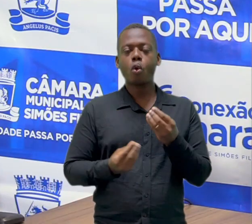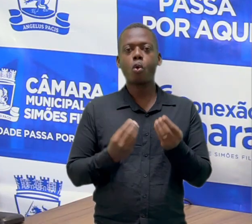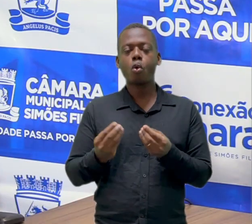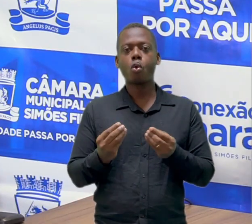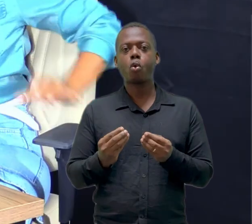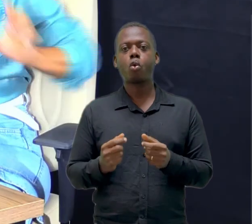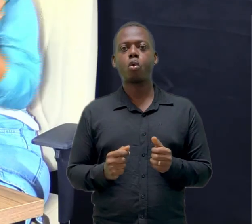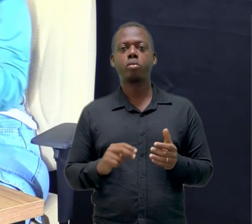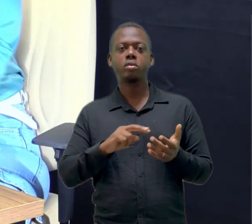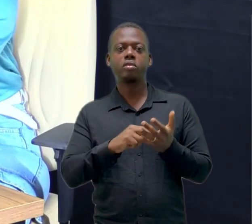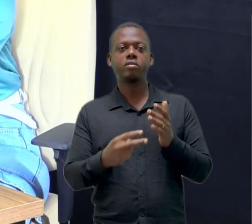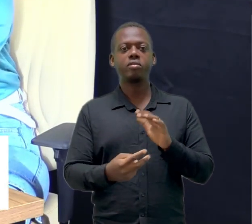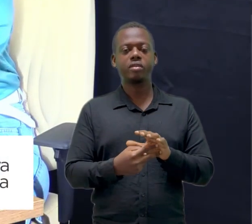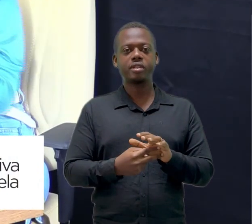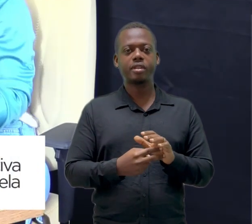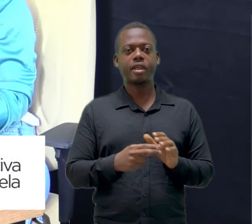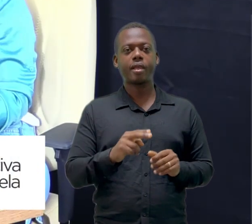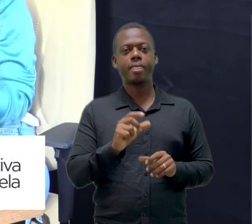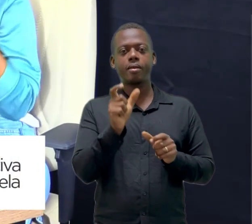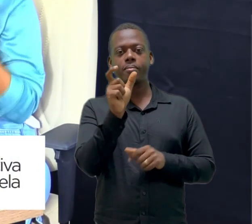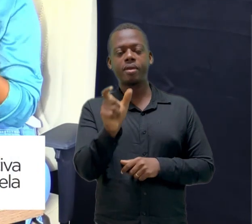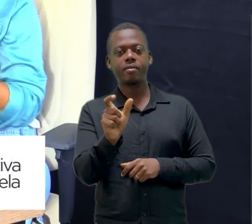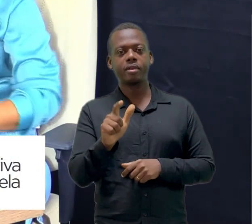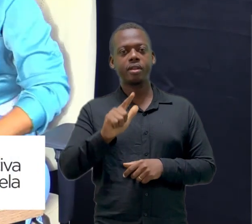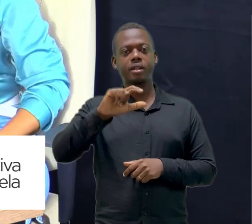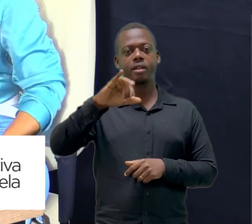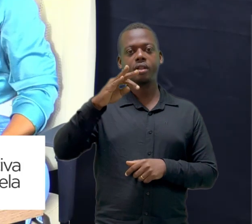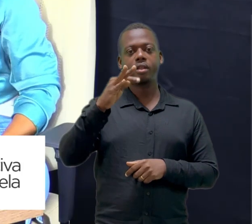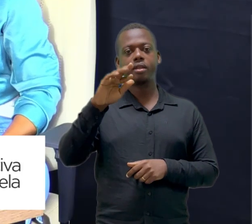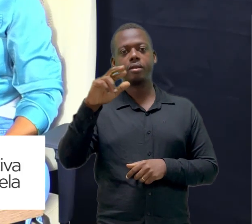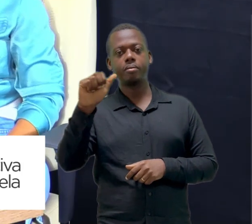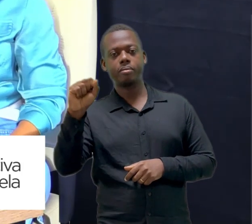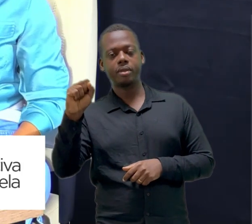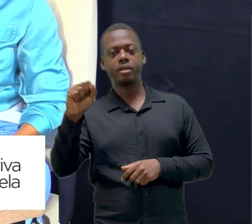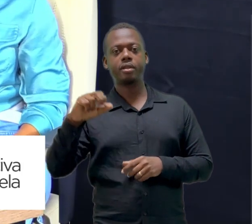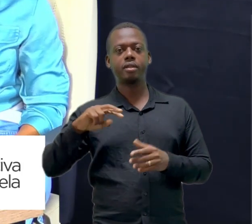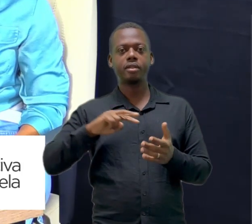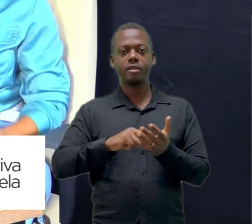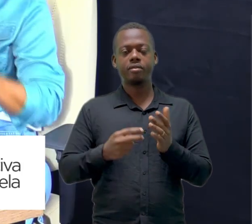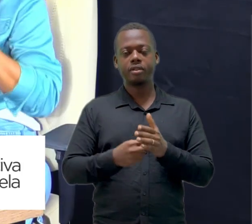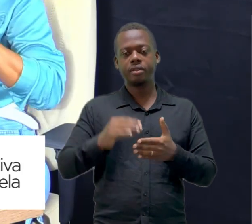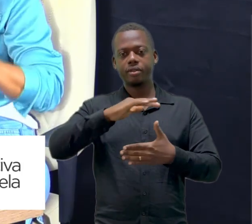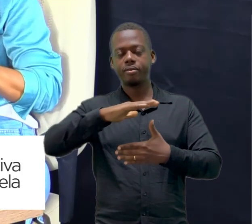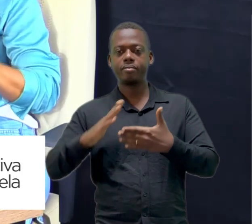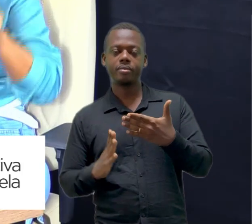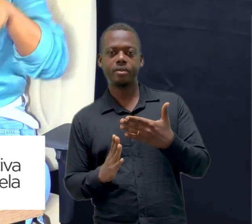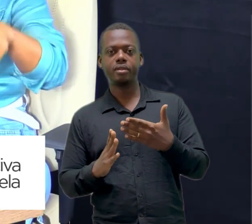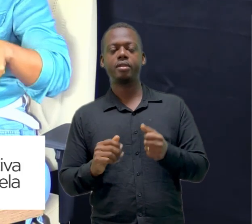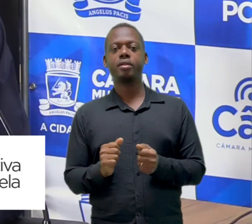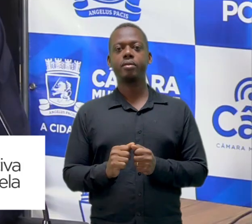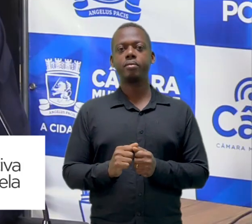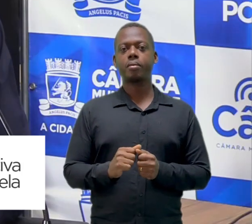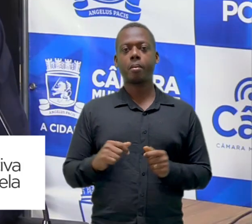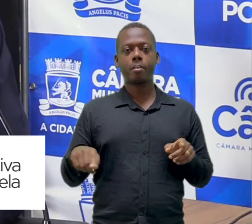muito Libras. boa, muito boa. A palavra Libras é siglas, que significa Língua Brasileira de Sinais. Ou seja, no